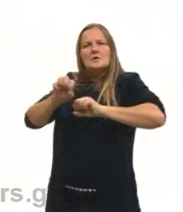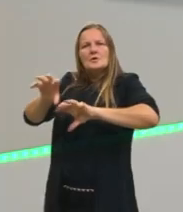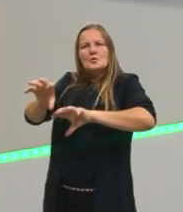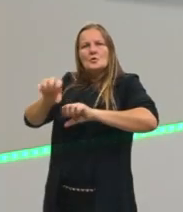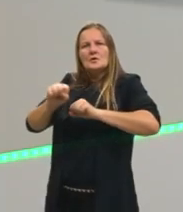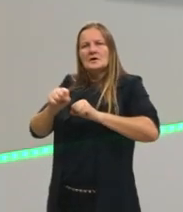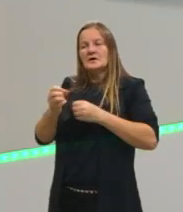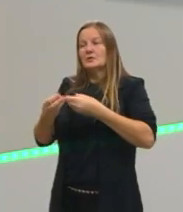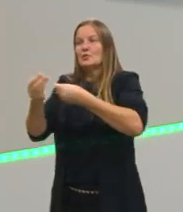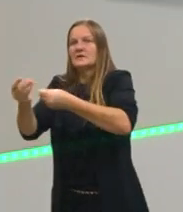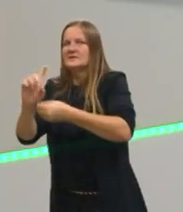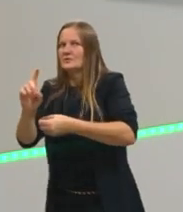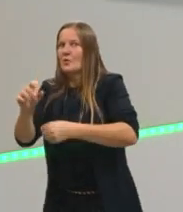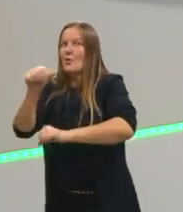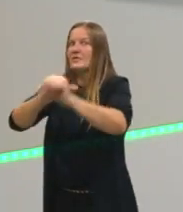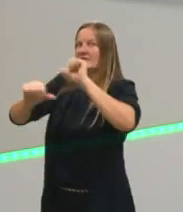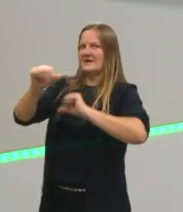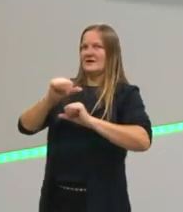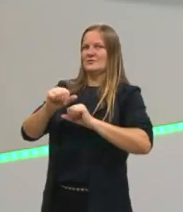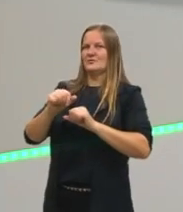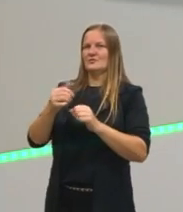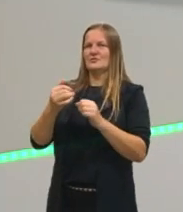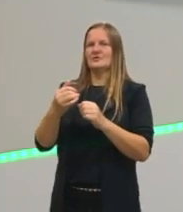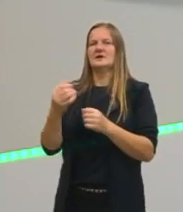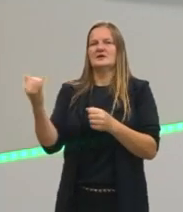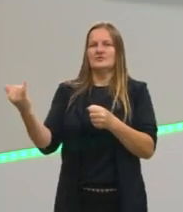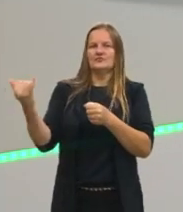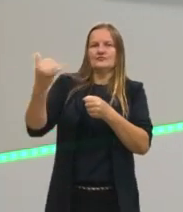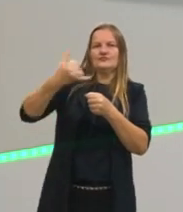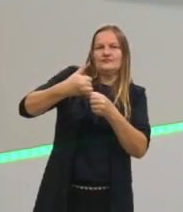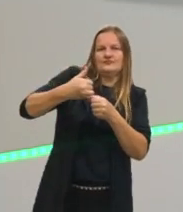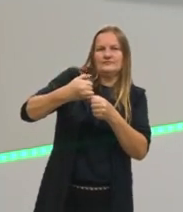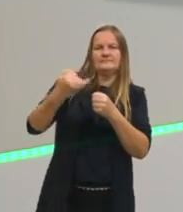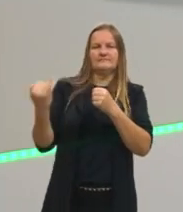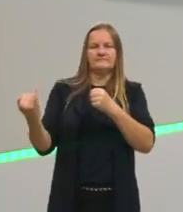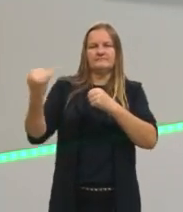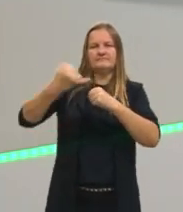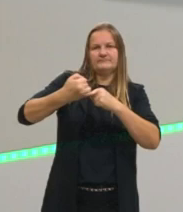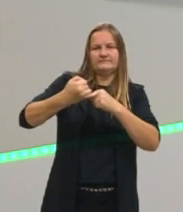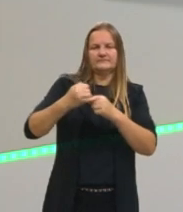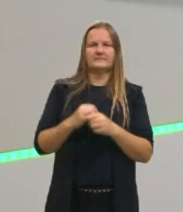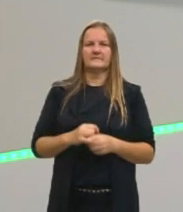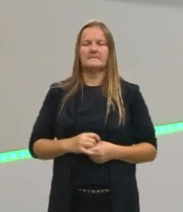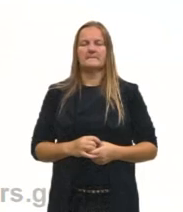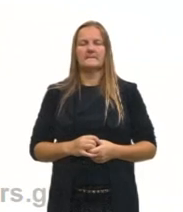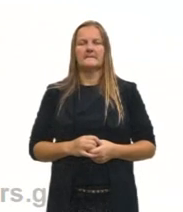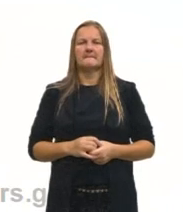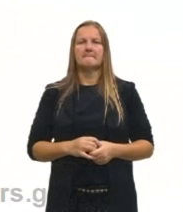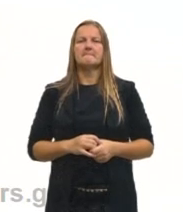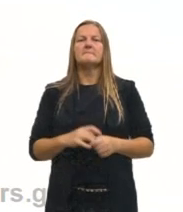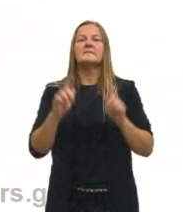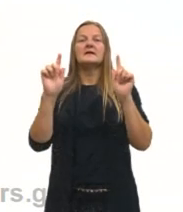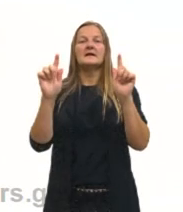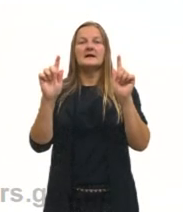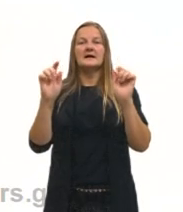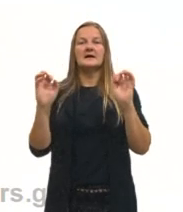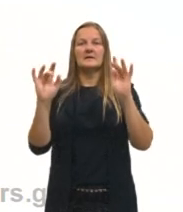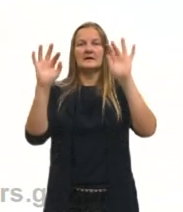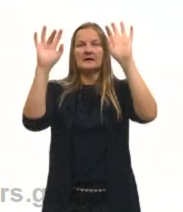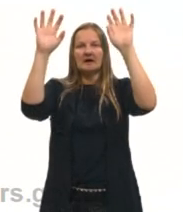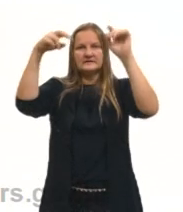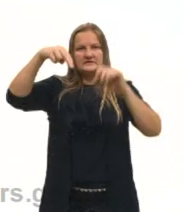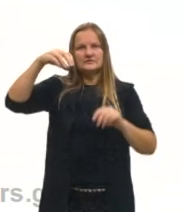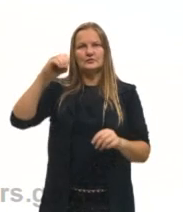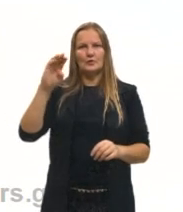elétrons em nome de doar então eles tendem a formar anions e não cátions tá e os gases nobres a